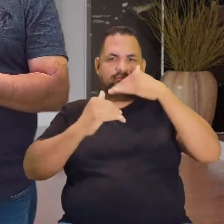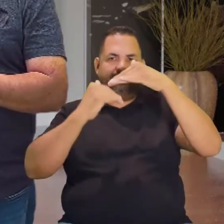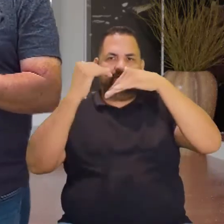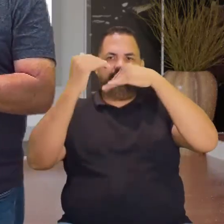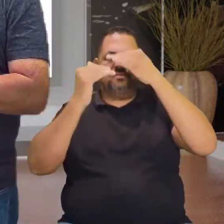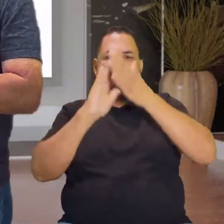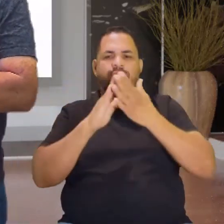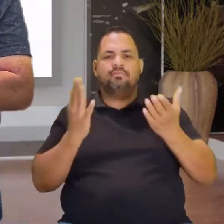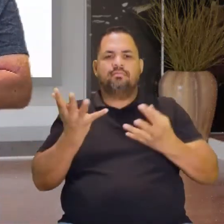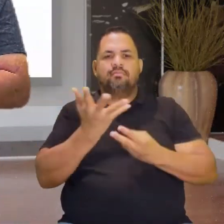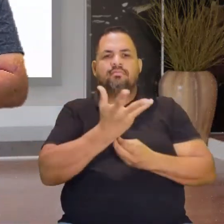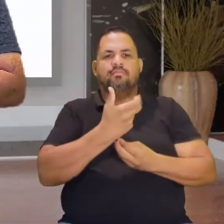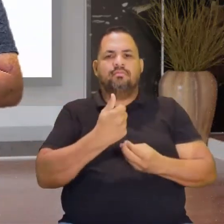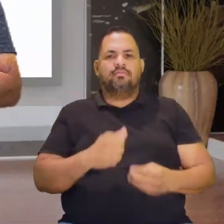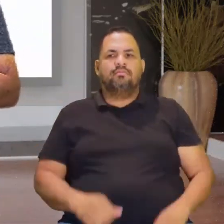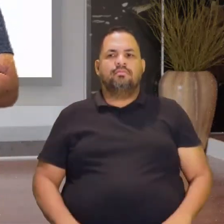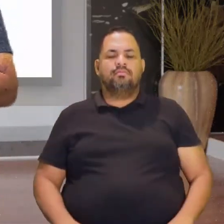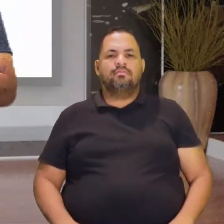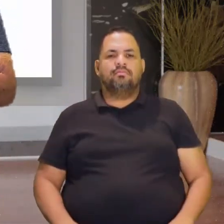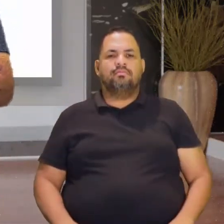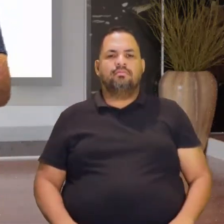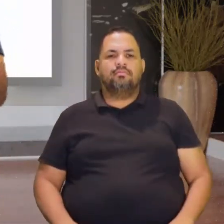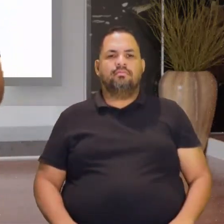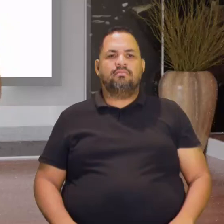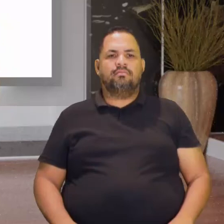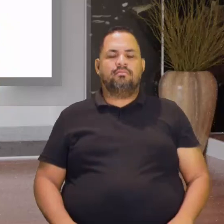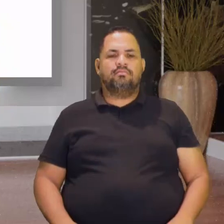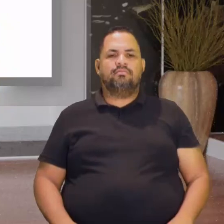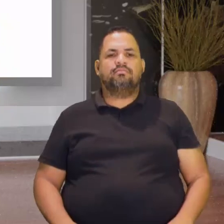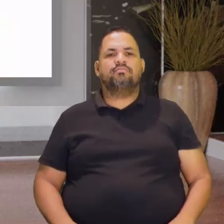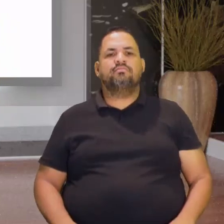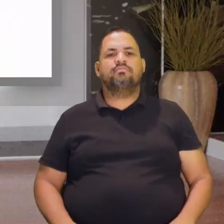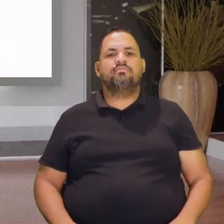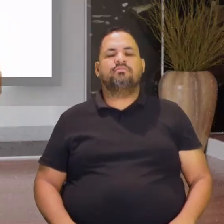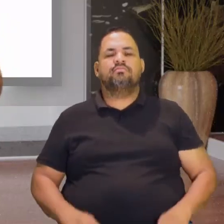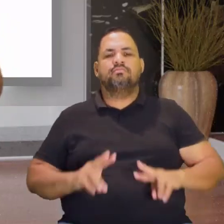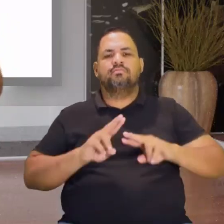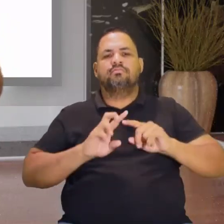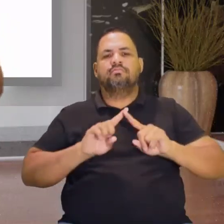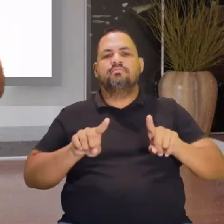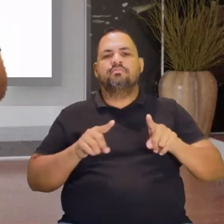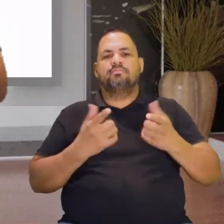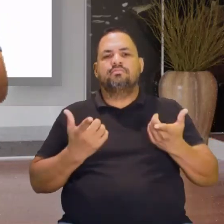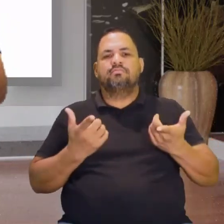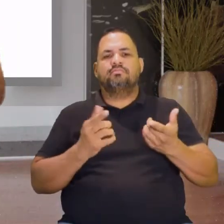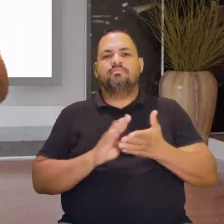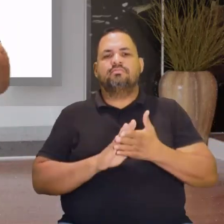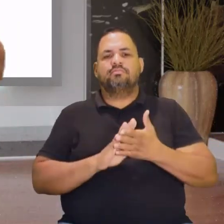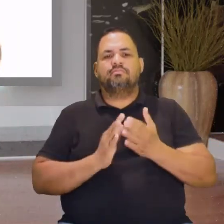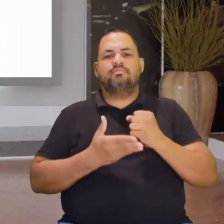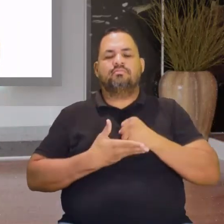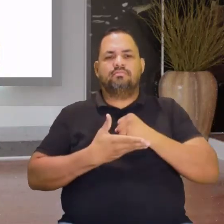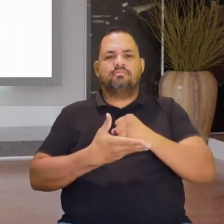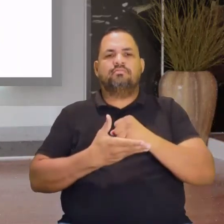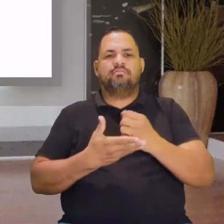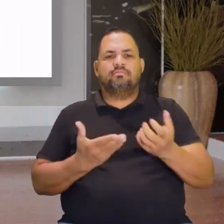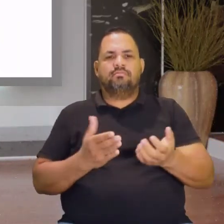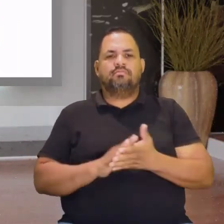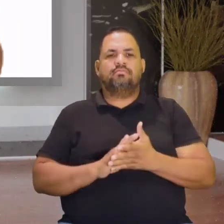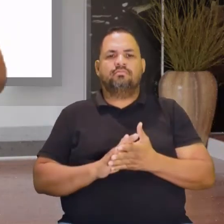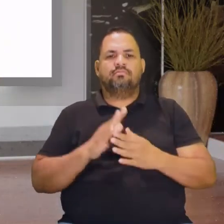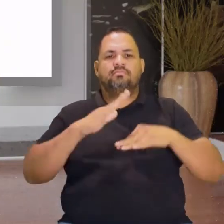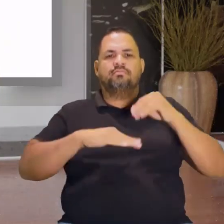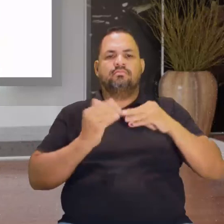avançada ainda. Já estamos no período da arte contemporânea, porém com base aí fundamentada com